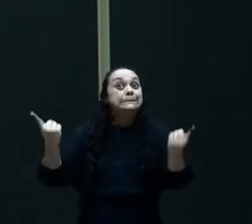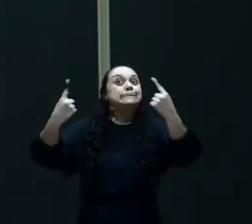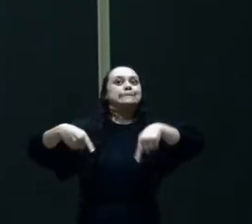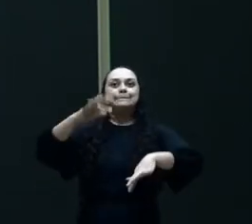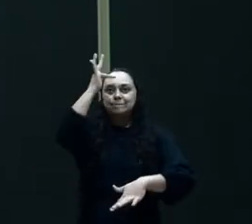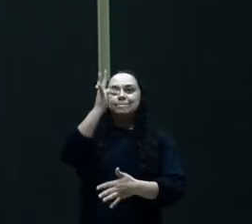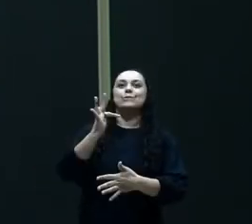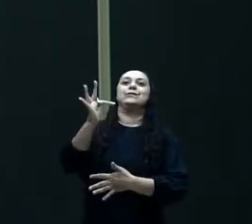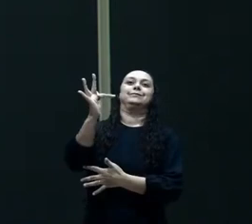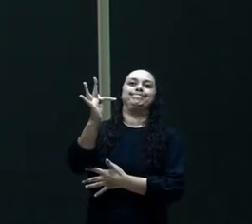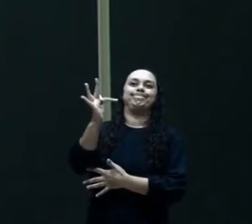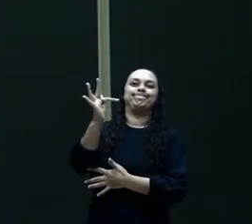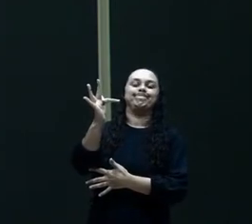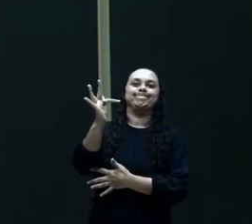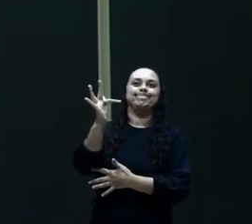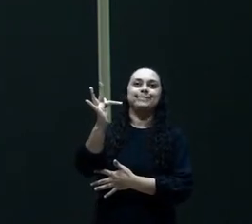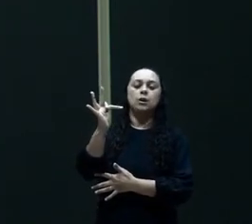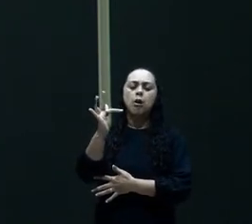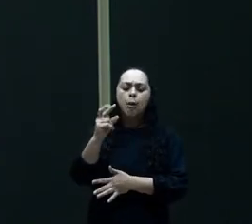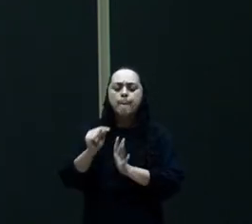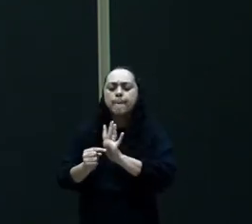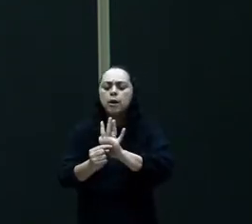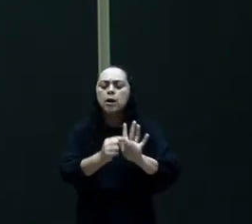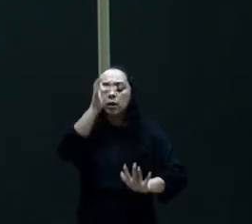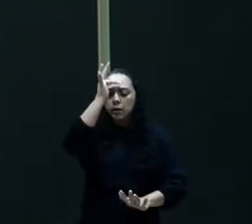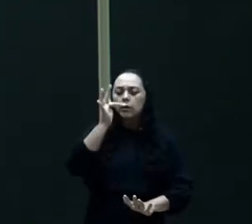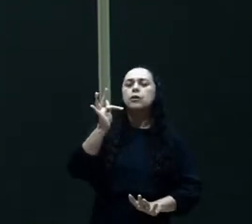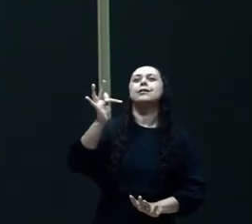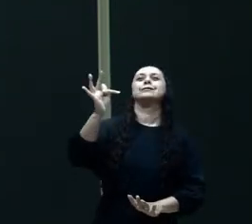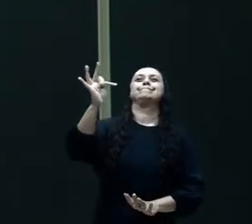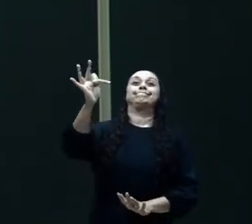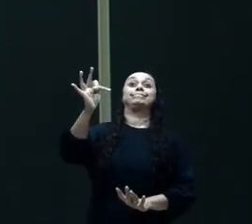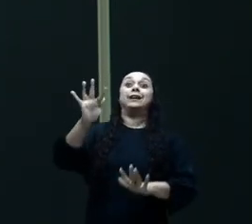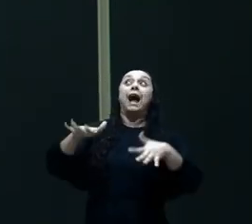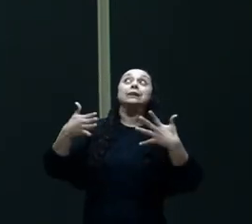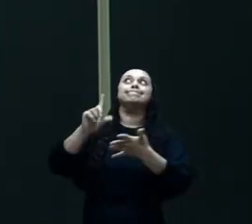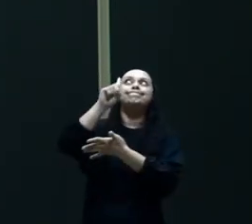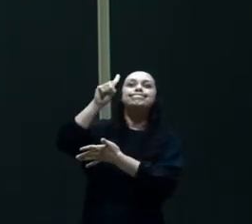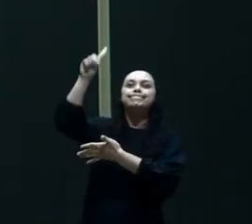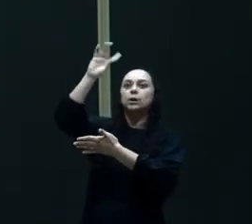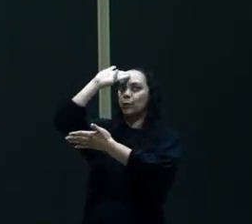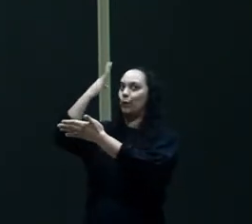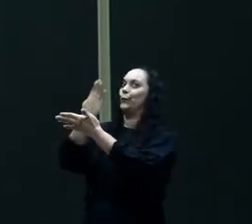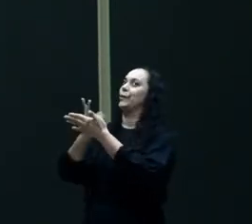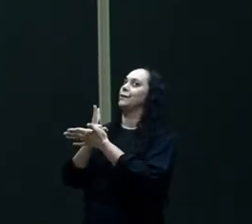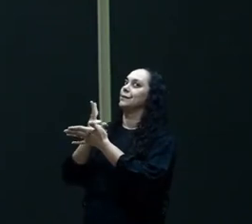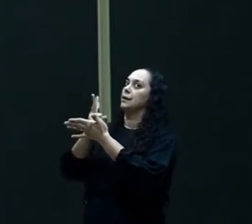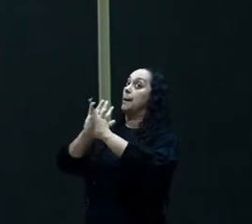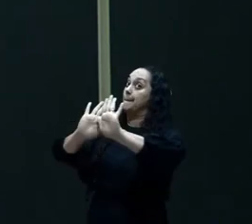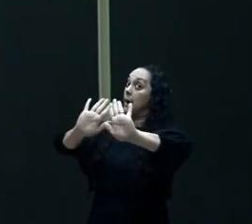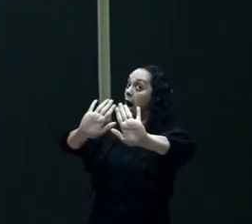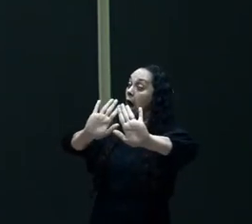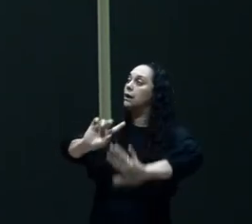fé põe a nossa fé em jogo mas Deus é aquele que